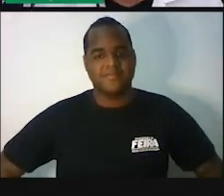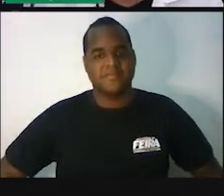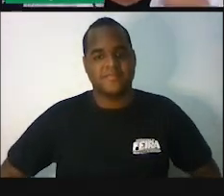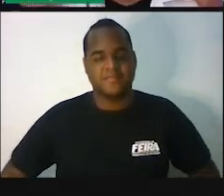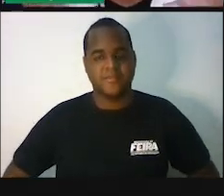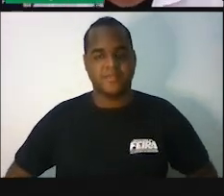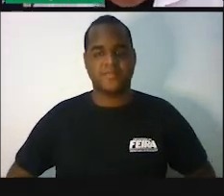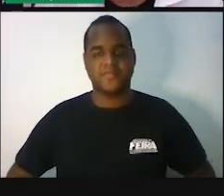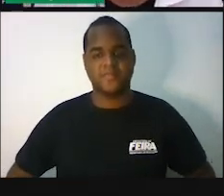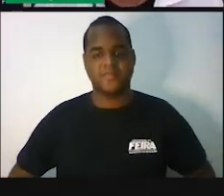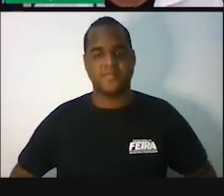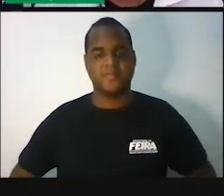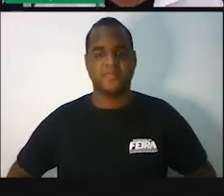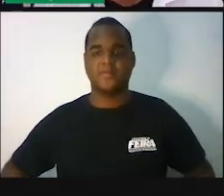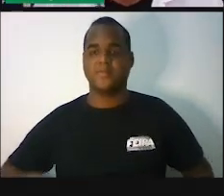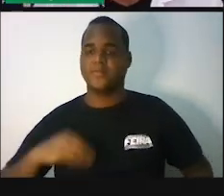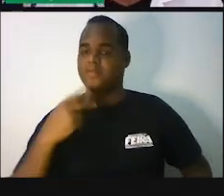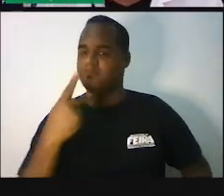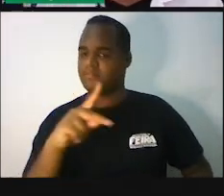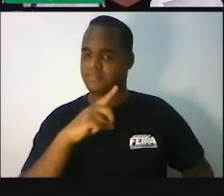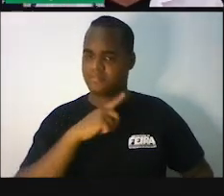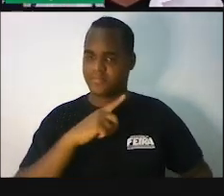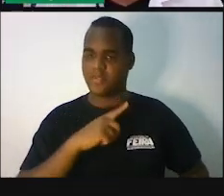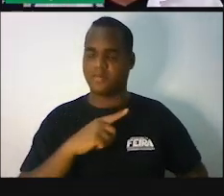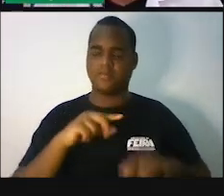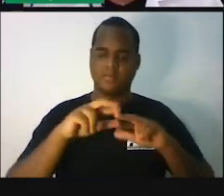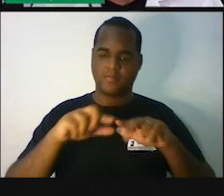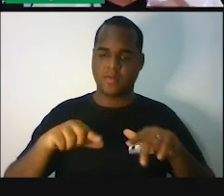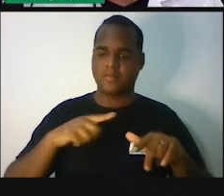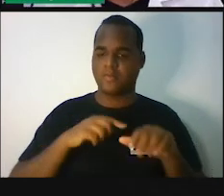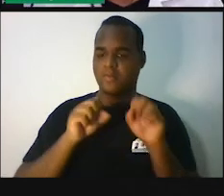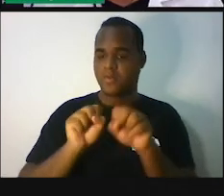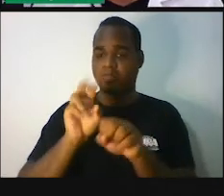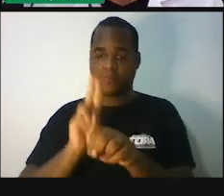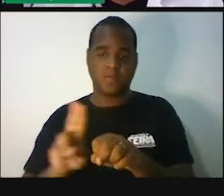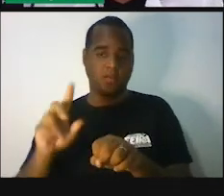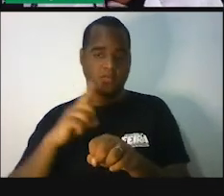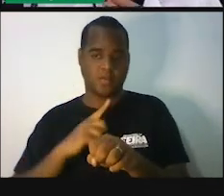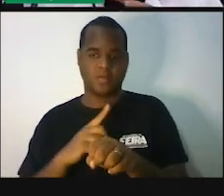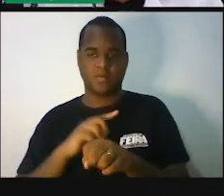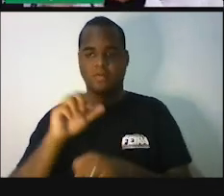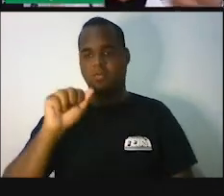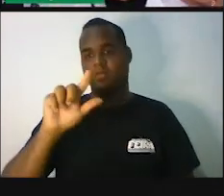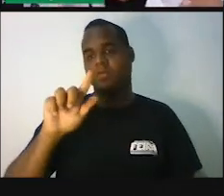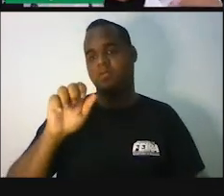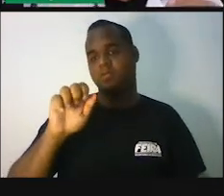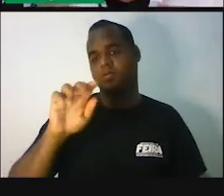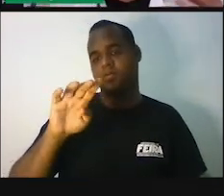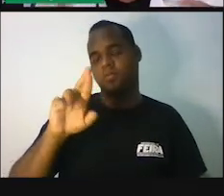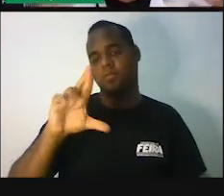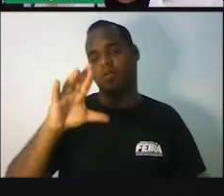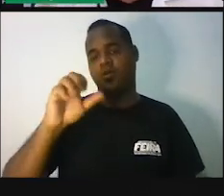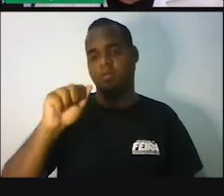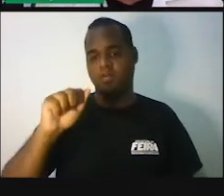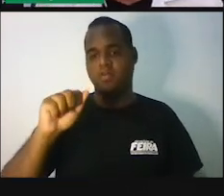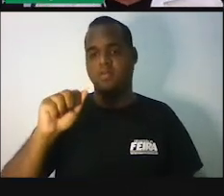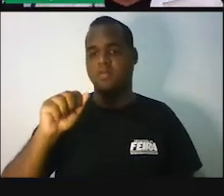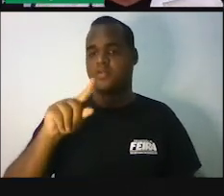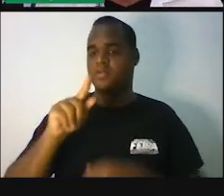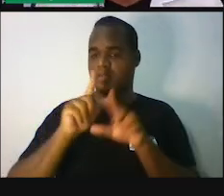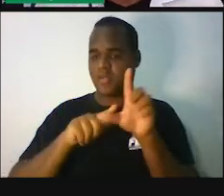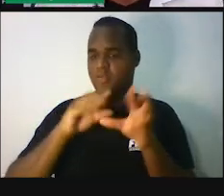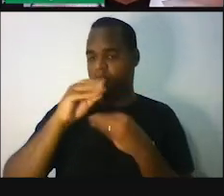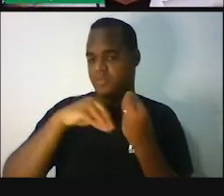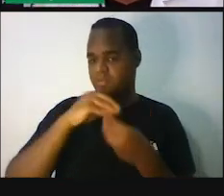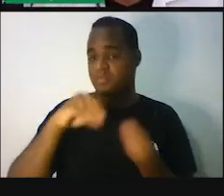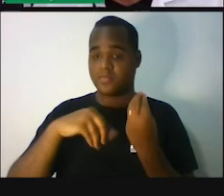que existem situações no cotidiano em que a gente pode usar a álgebra, o cálculo de números envolvendo letras